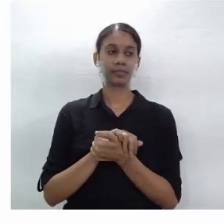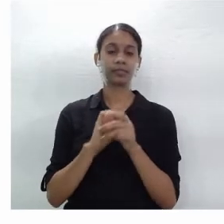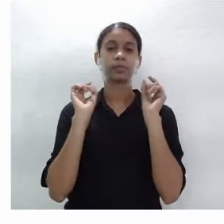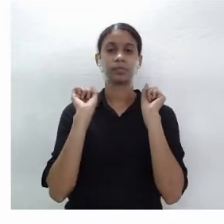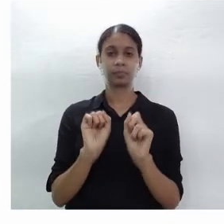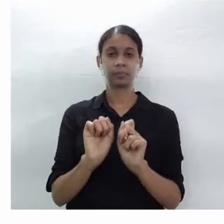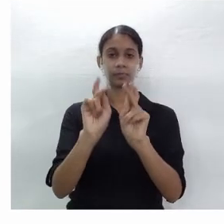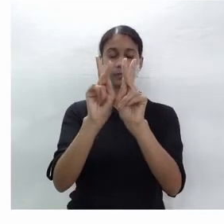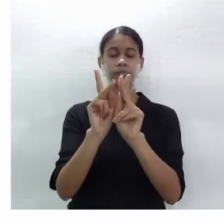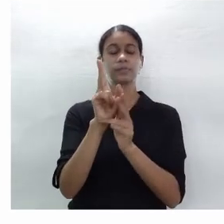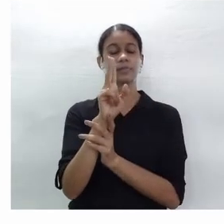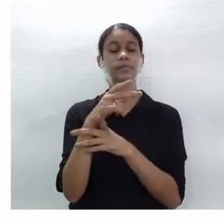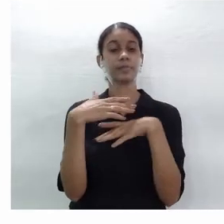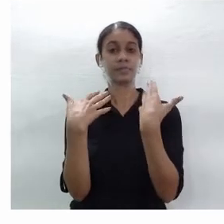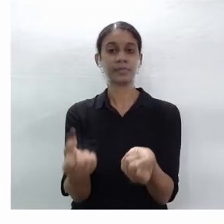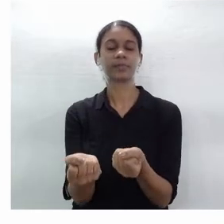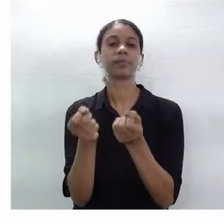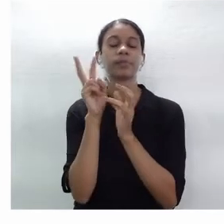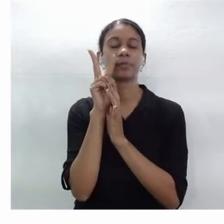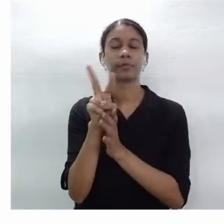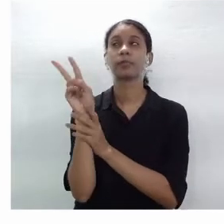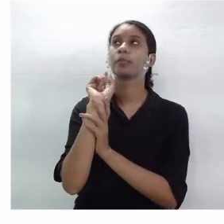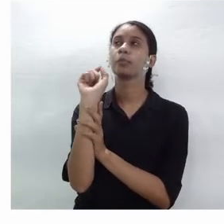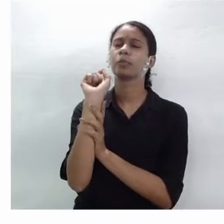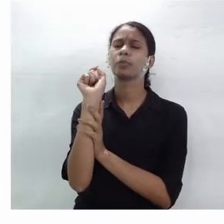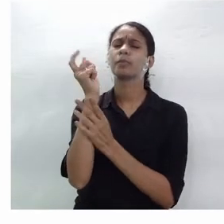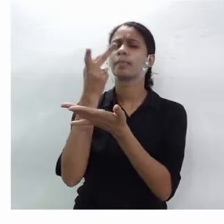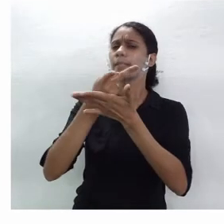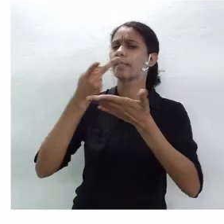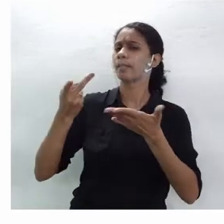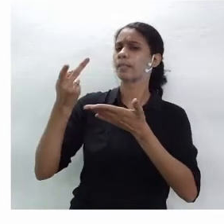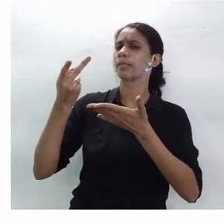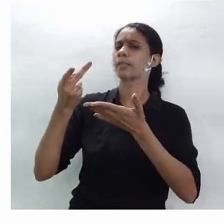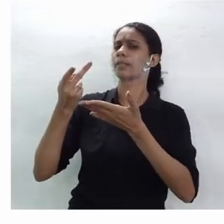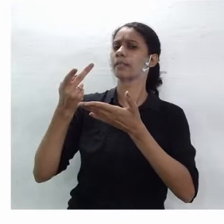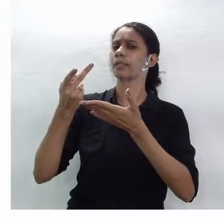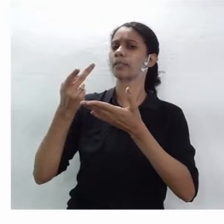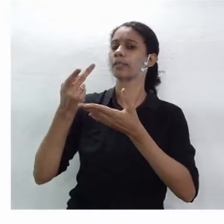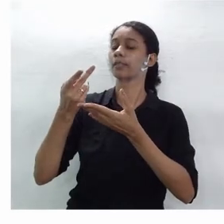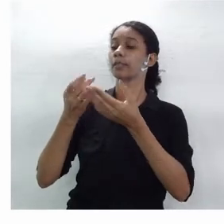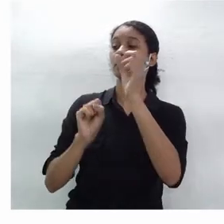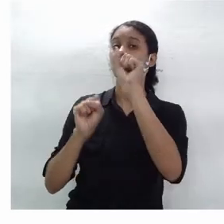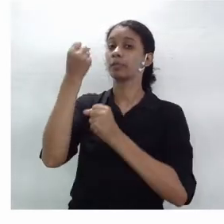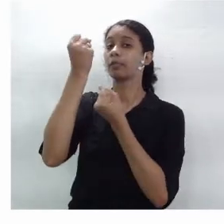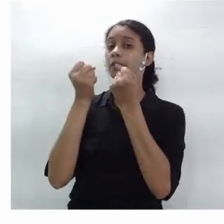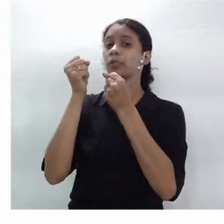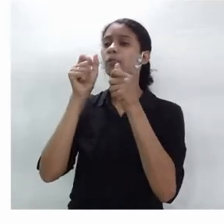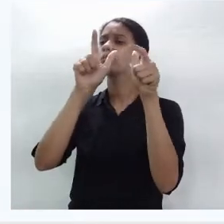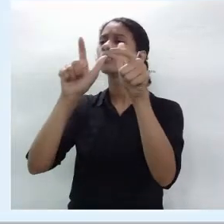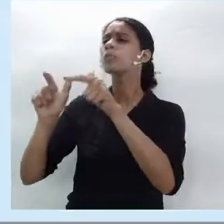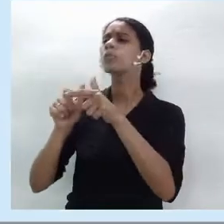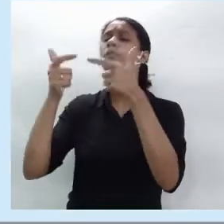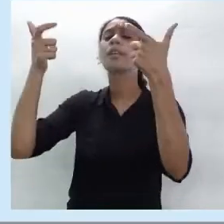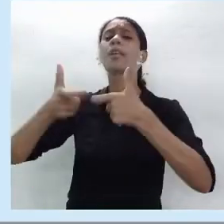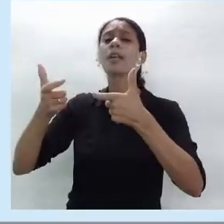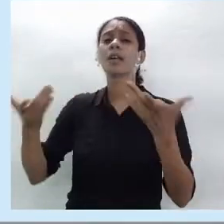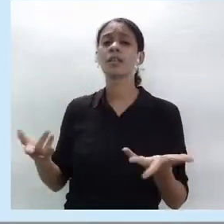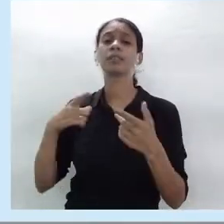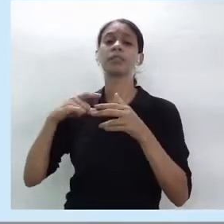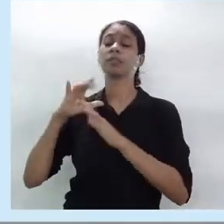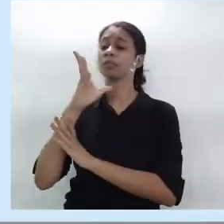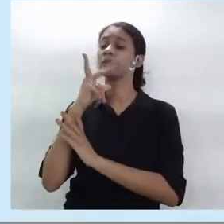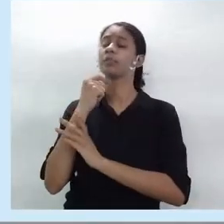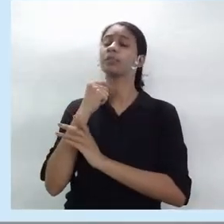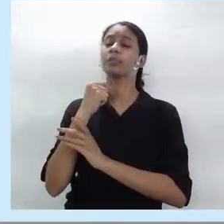Ok? Então vamos lá. O que acontece na distribuição da indústria brasileira? Nós temos pela indústria tardia, desenvolvimento tardia,